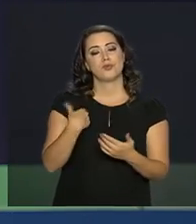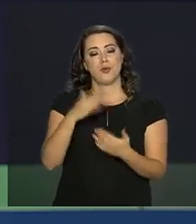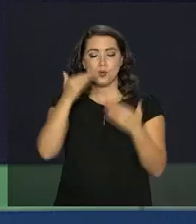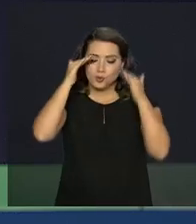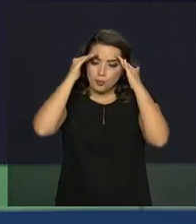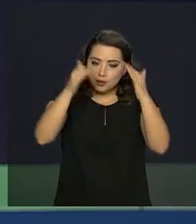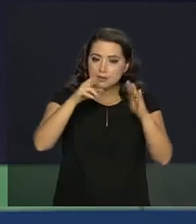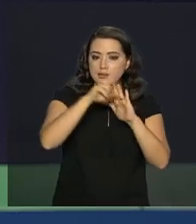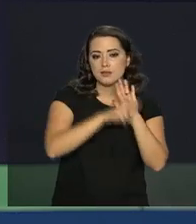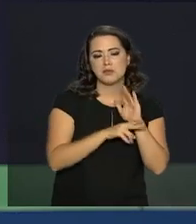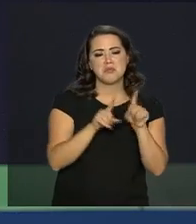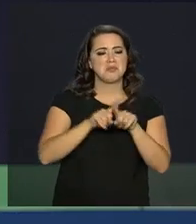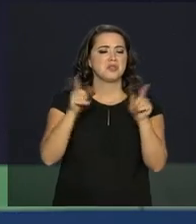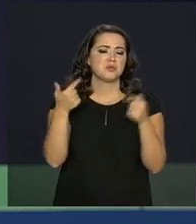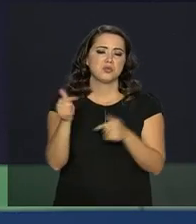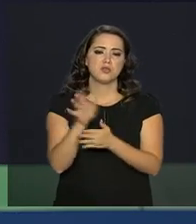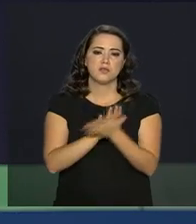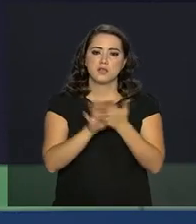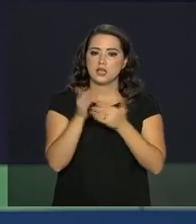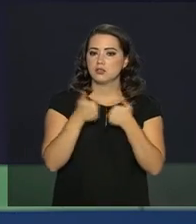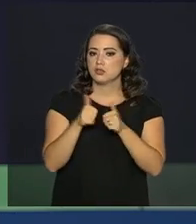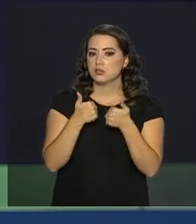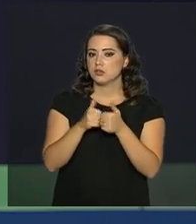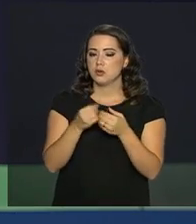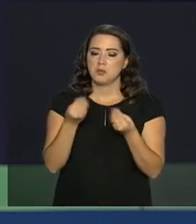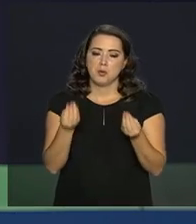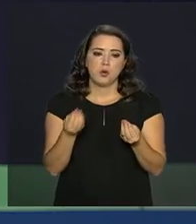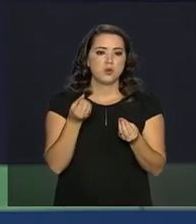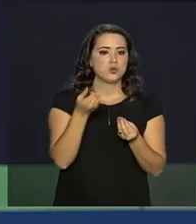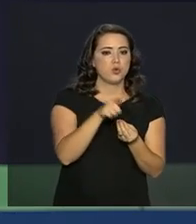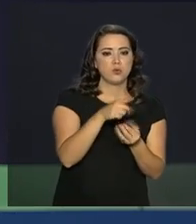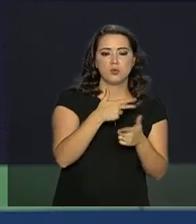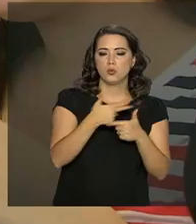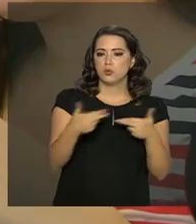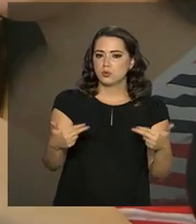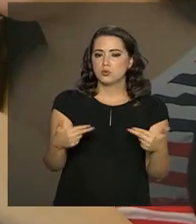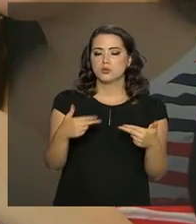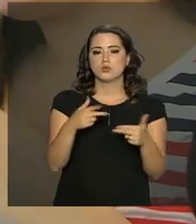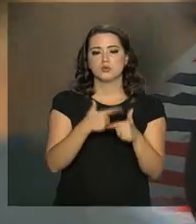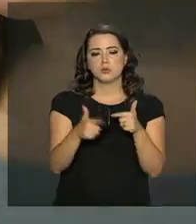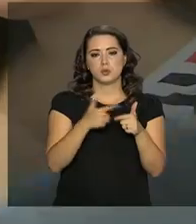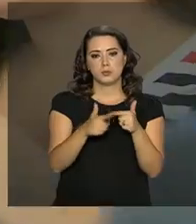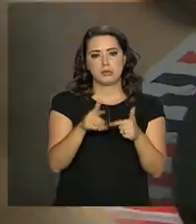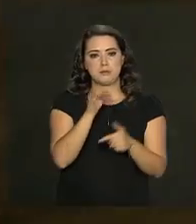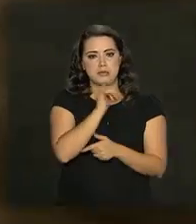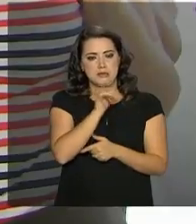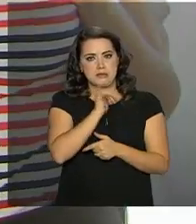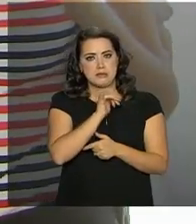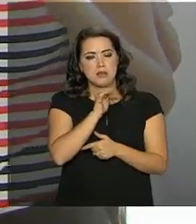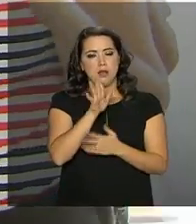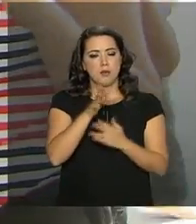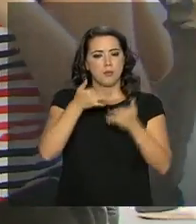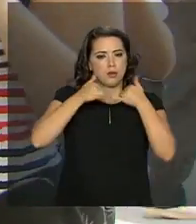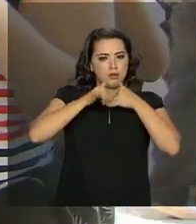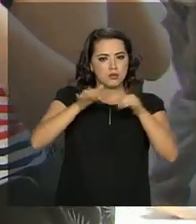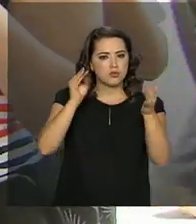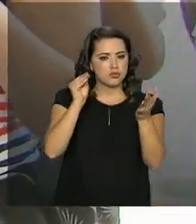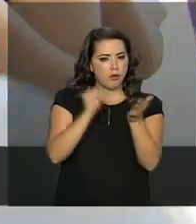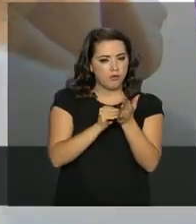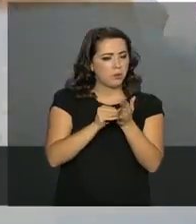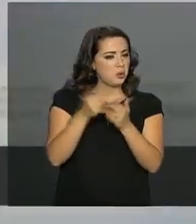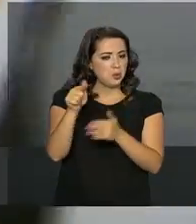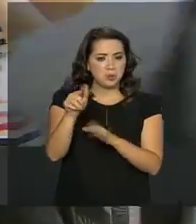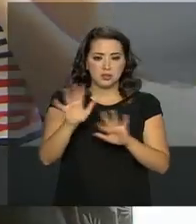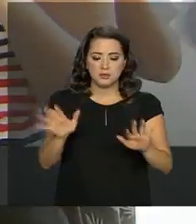não foram registrados problemas de logística como falta de energia as irmãs milena e carolina querem